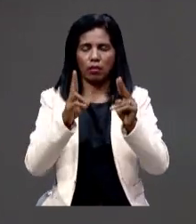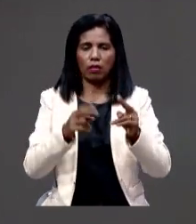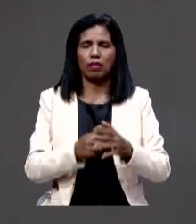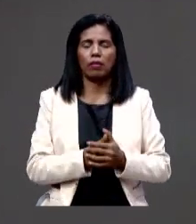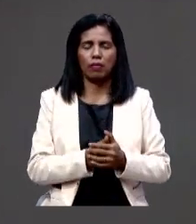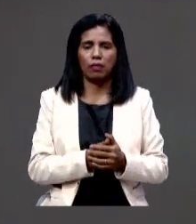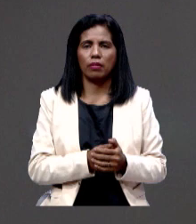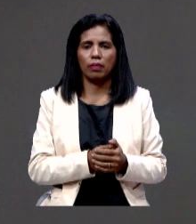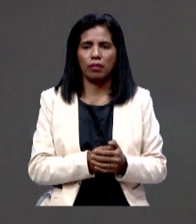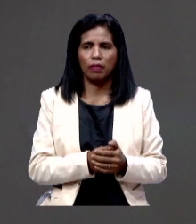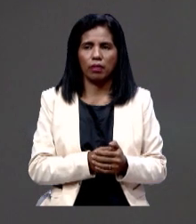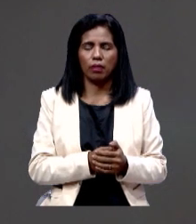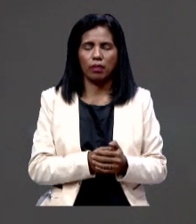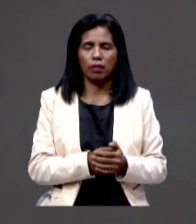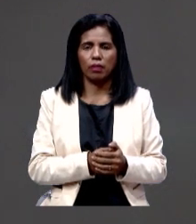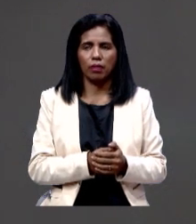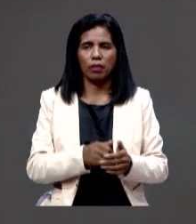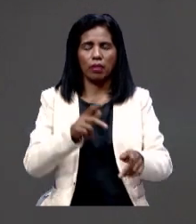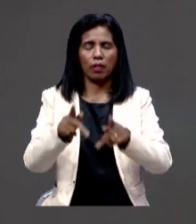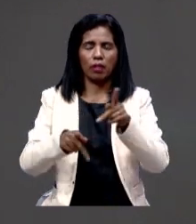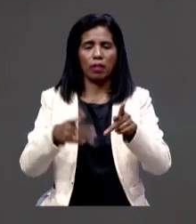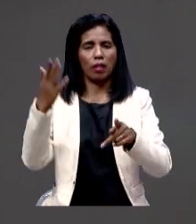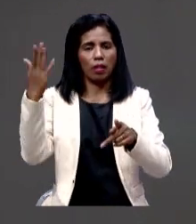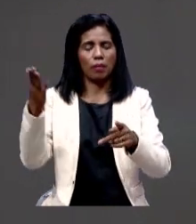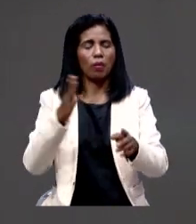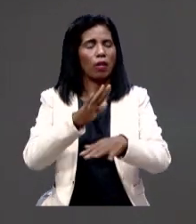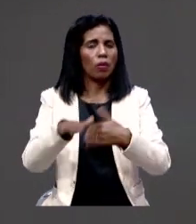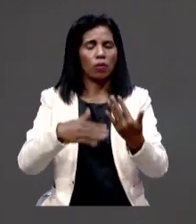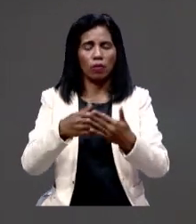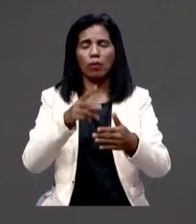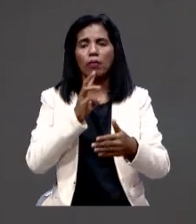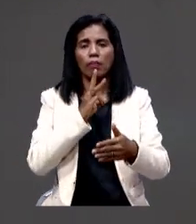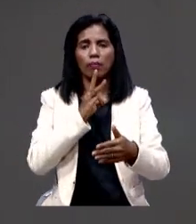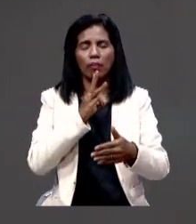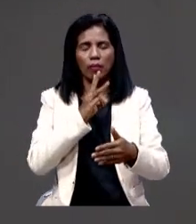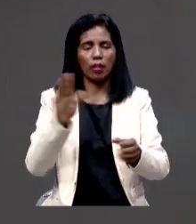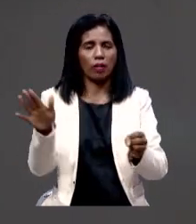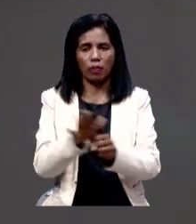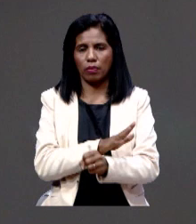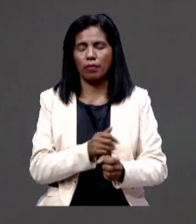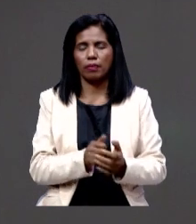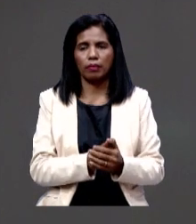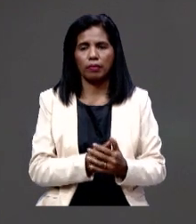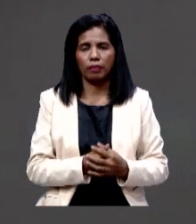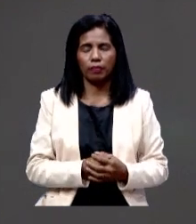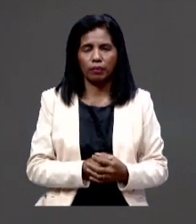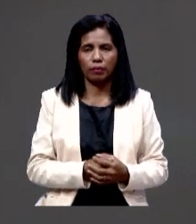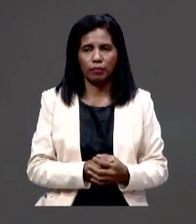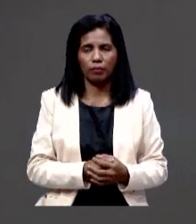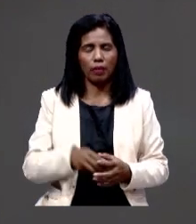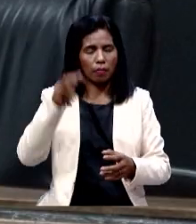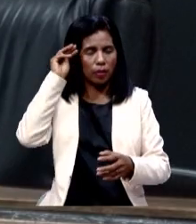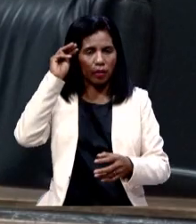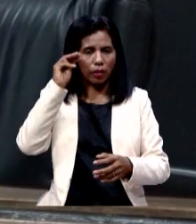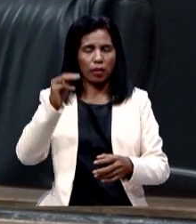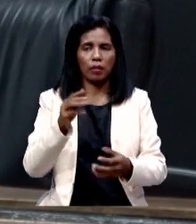quase povo tama do ia are ferik sare tama tu sanba to tu povo hele belaran hatamba questão ne ministro assunto